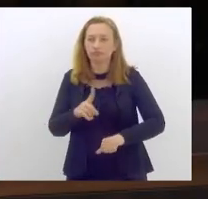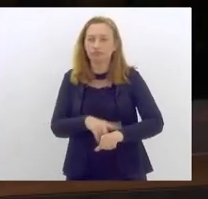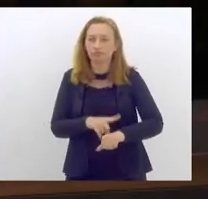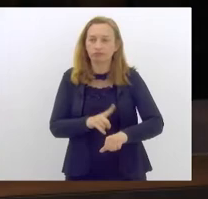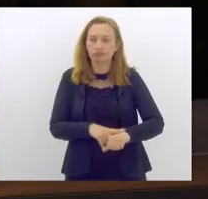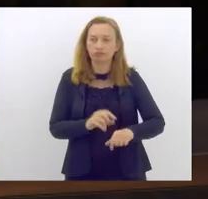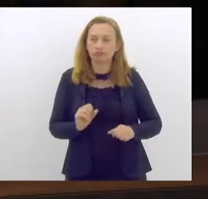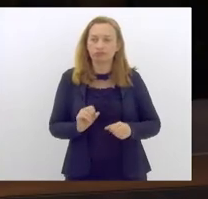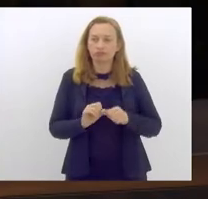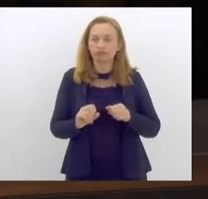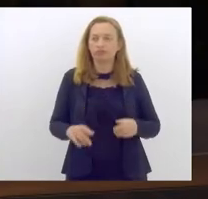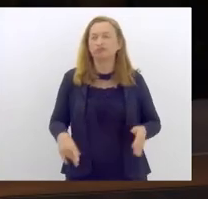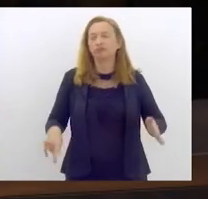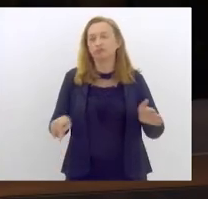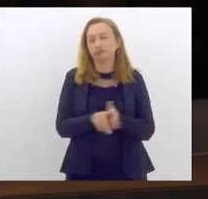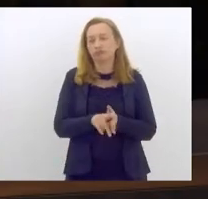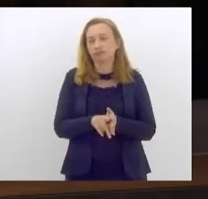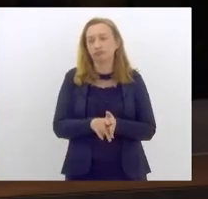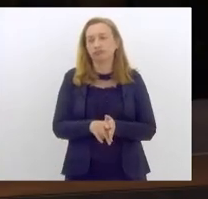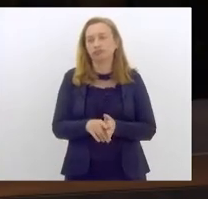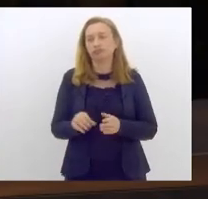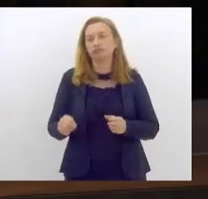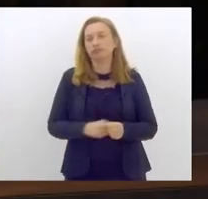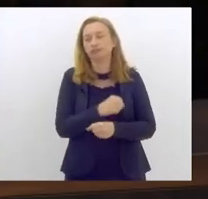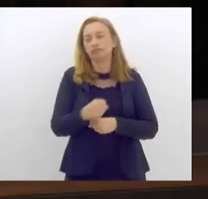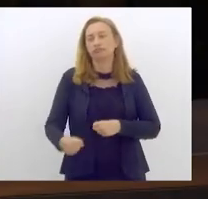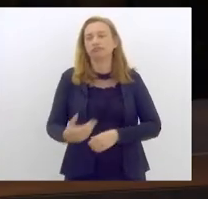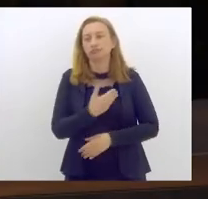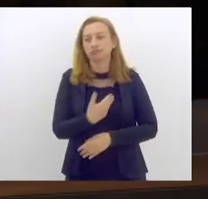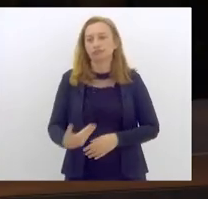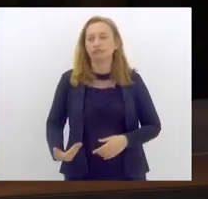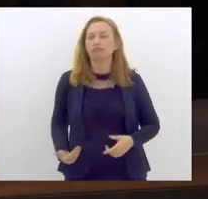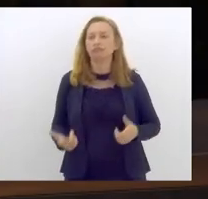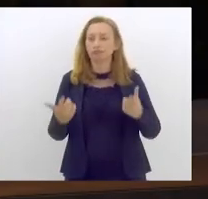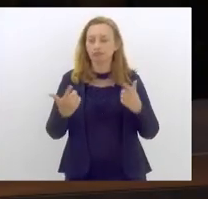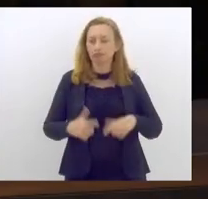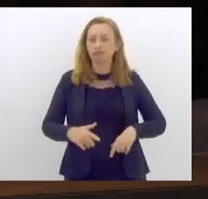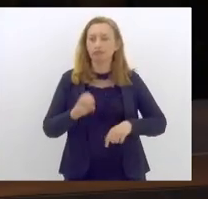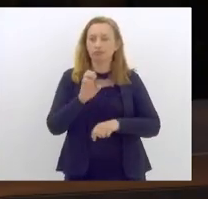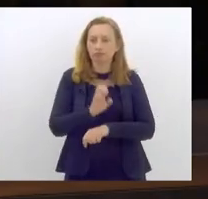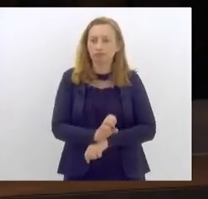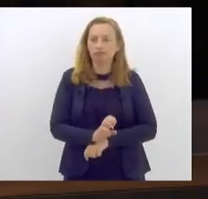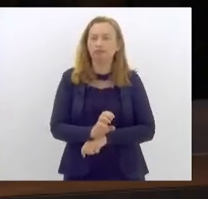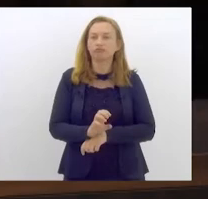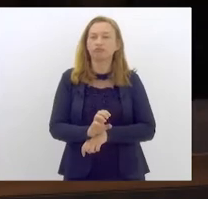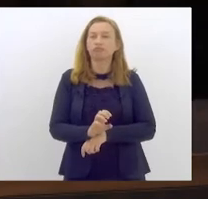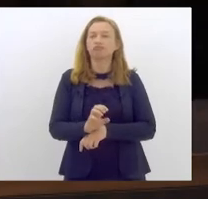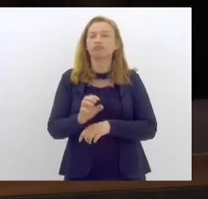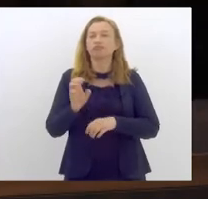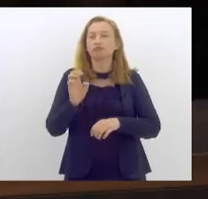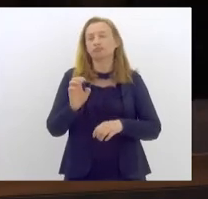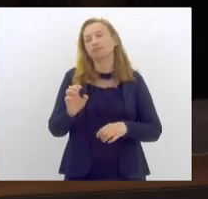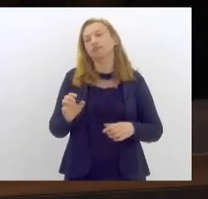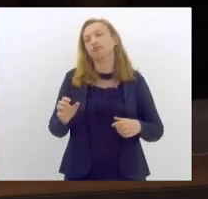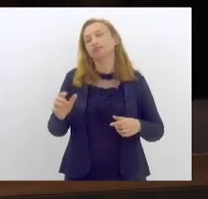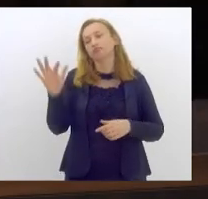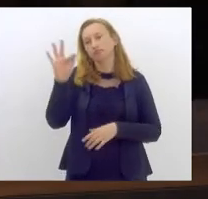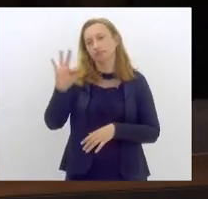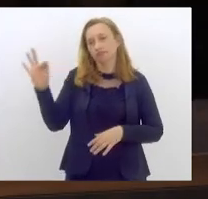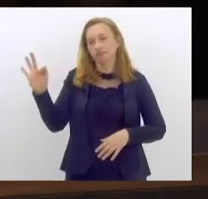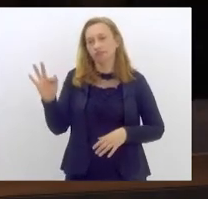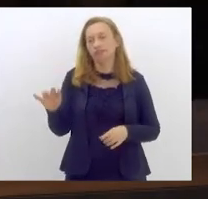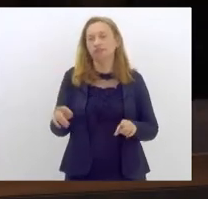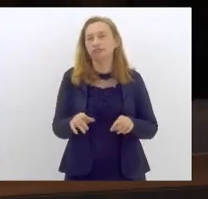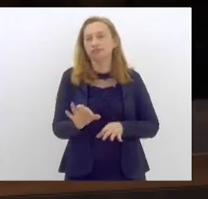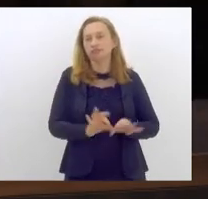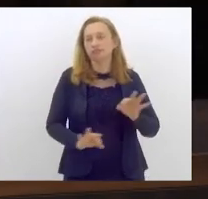fazemos parte tanto do Poder Público local Estadual Federal mas também das organizações